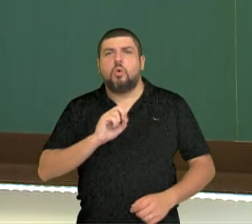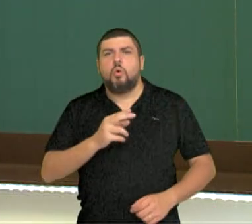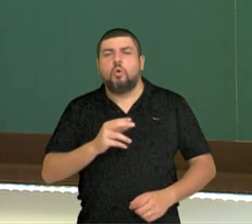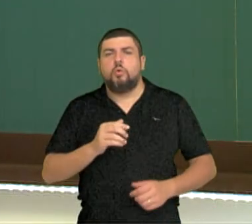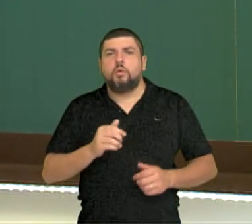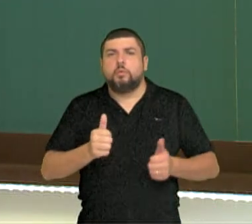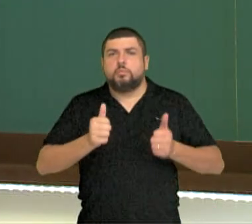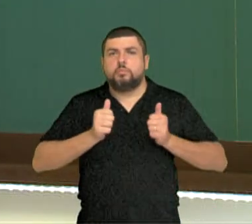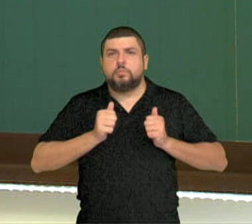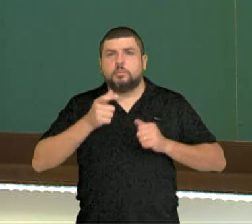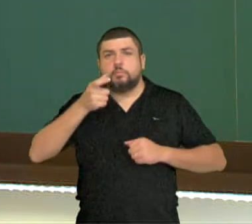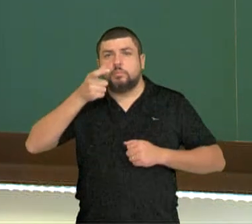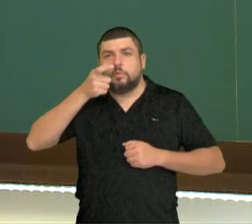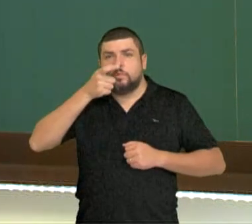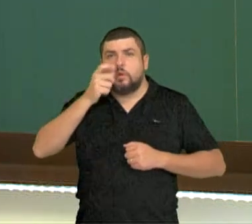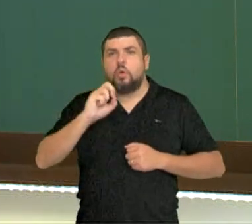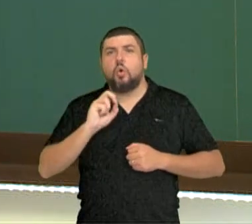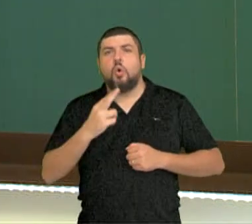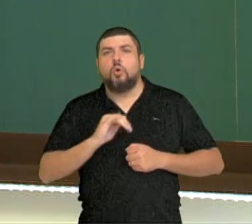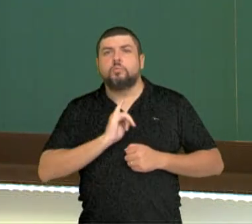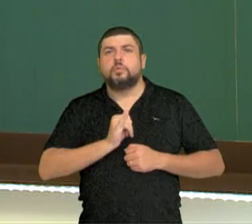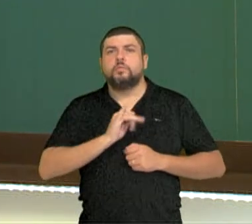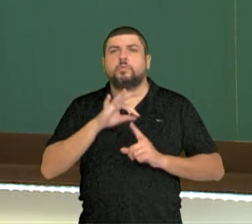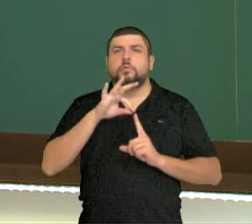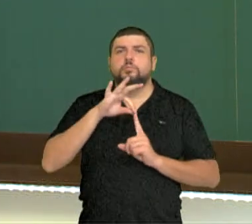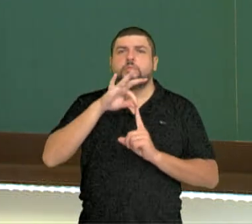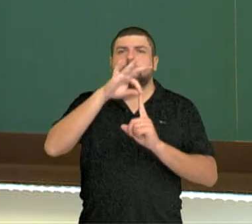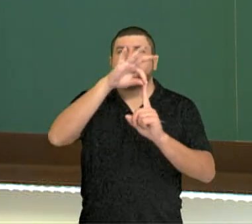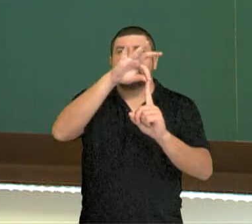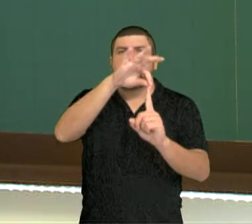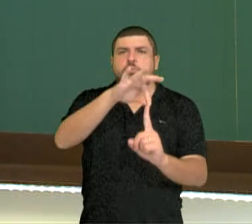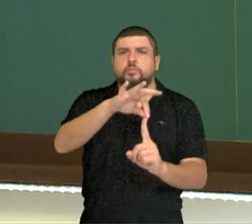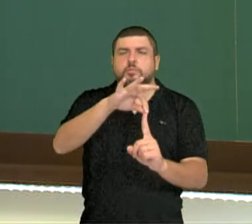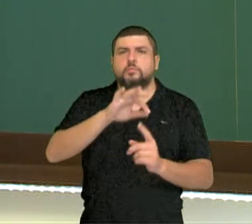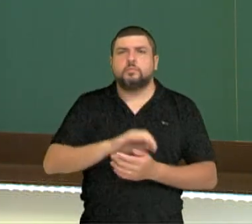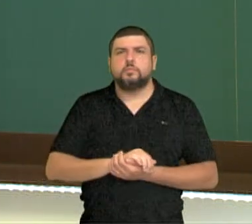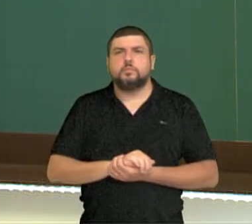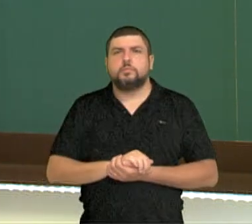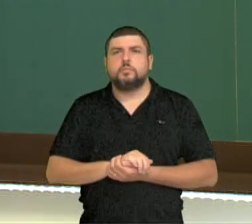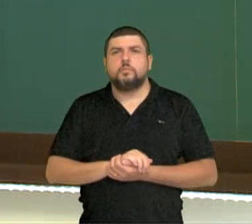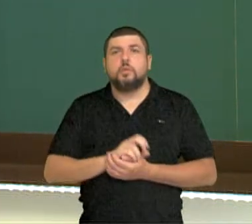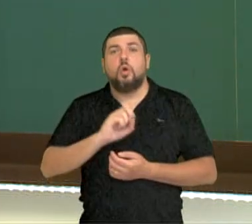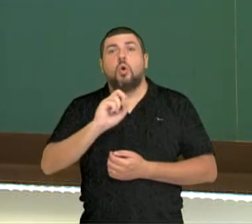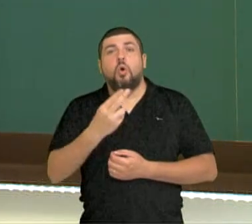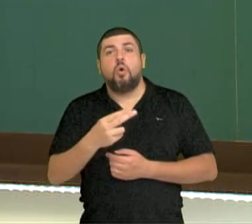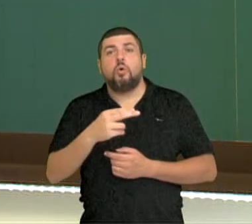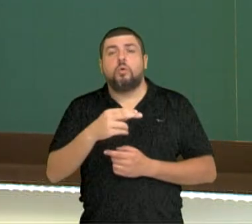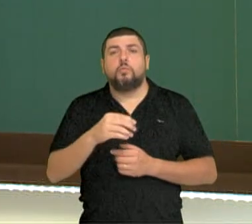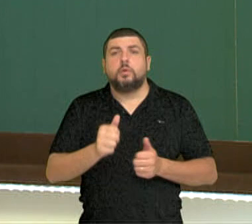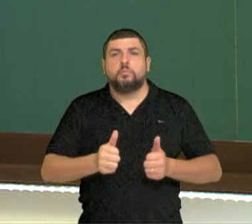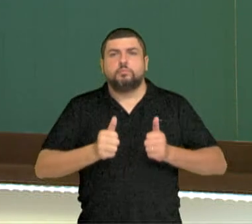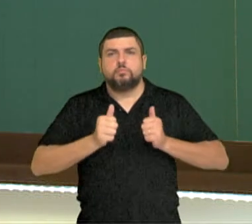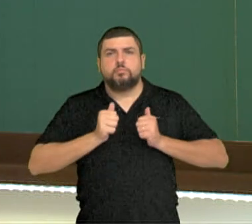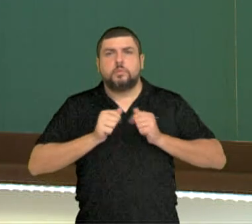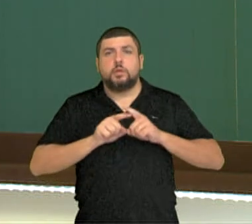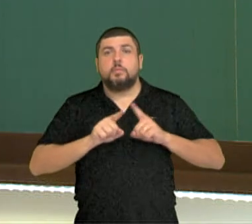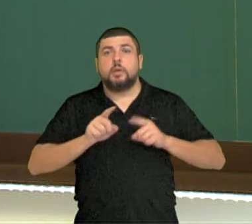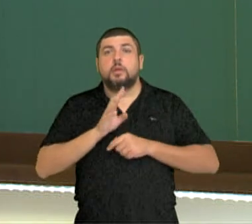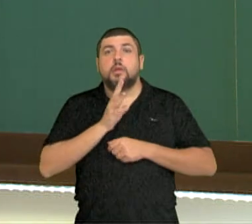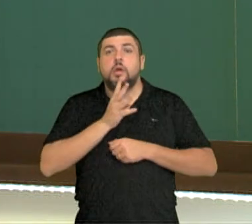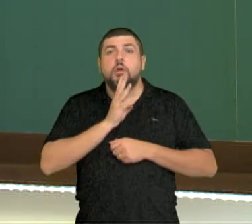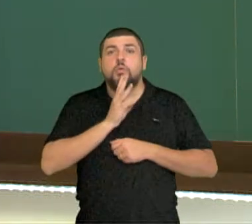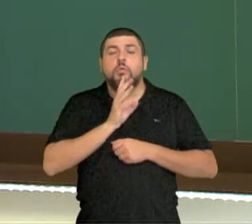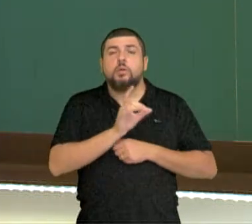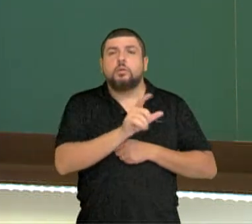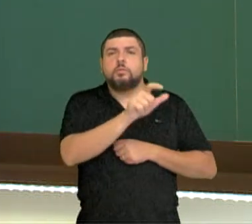ele participa da história, ou ele é narrador observador, que não participa da história? Ou ainda ele é narrador onisciente, né, que é aquele